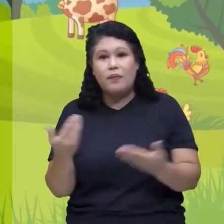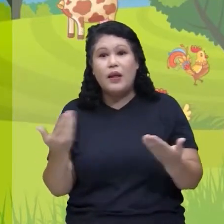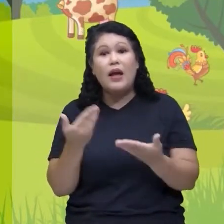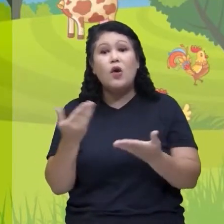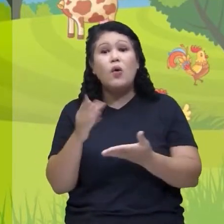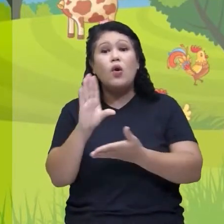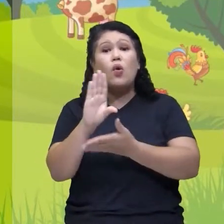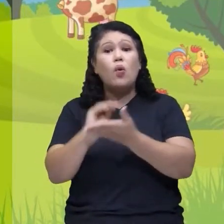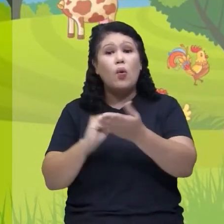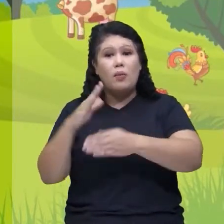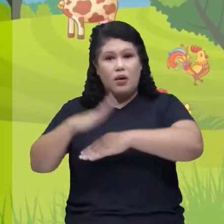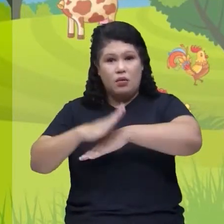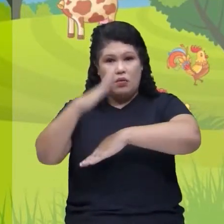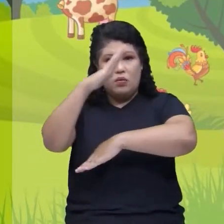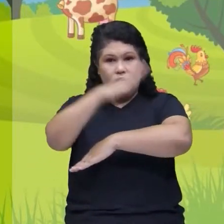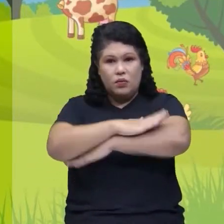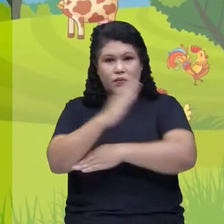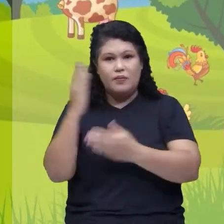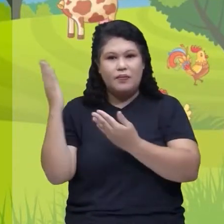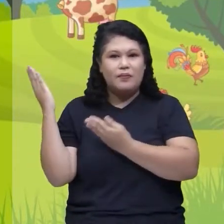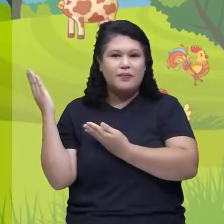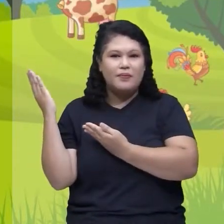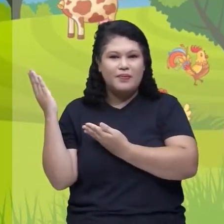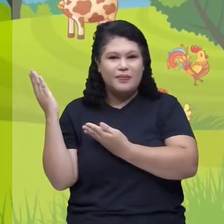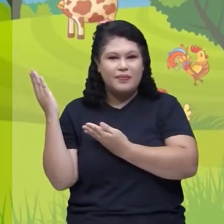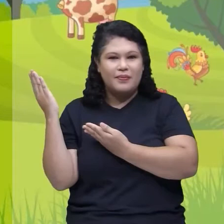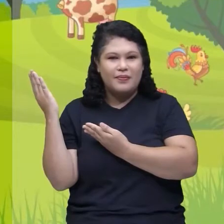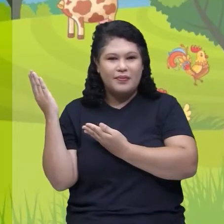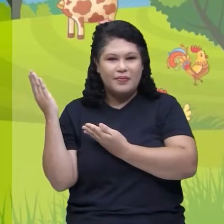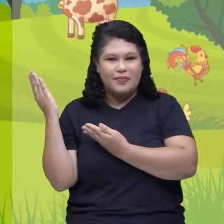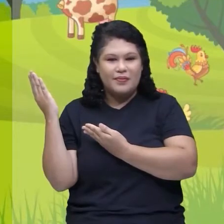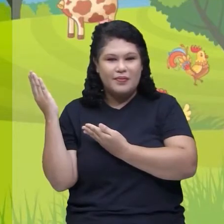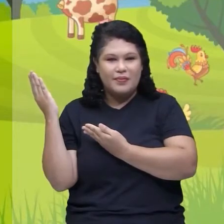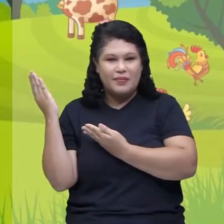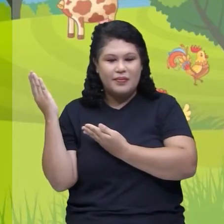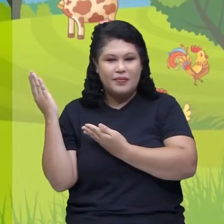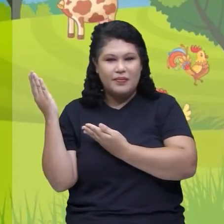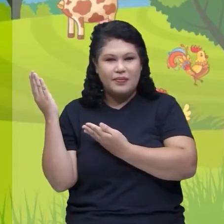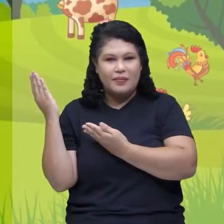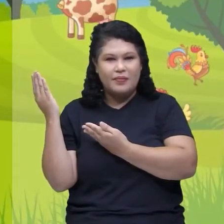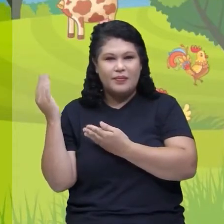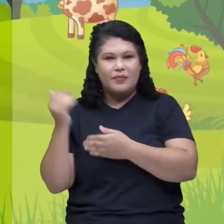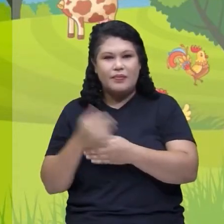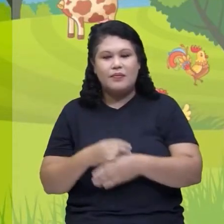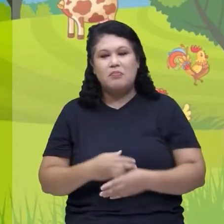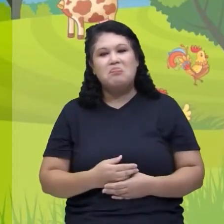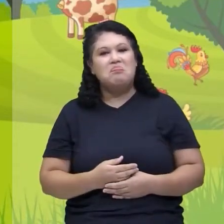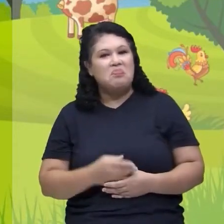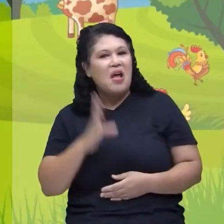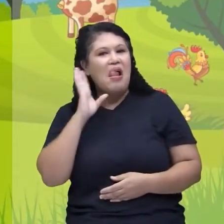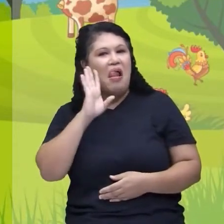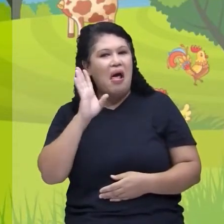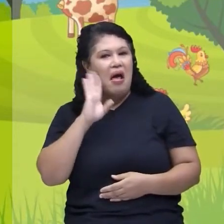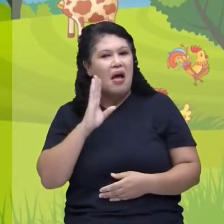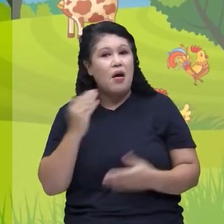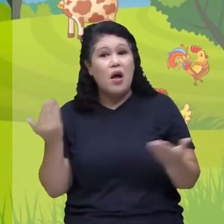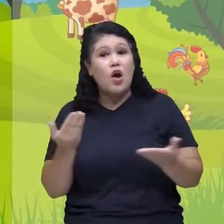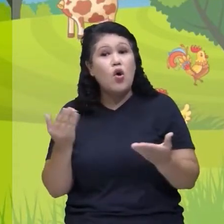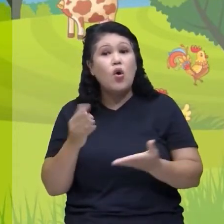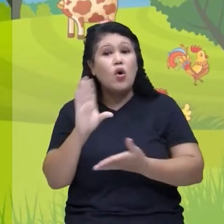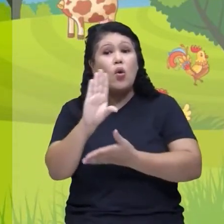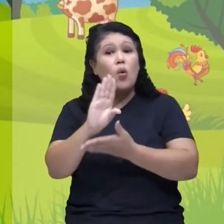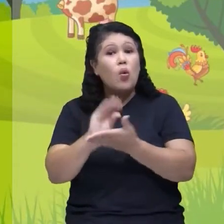Agora o pulo do sapinho. Toim, toim, toim. Uau, muito legal. Agora a gente vai